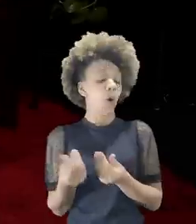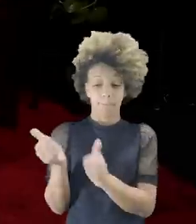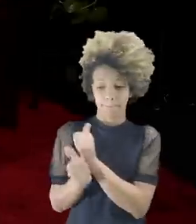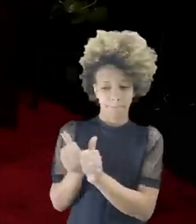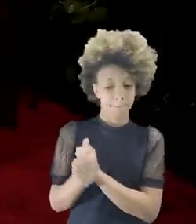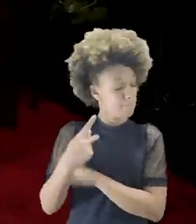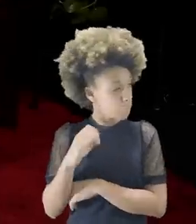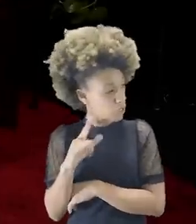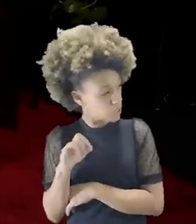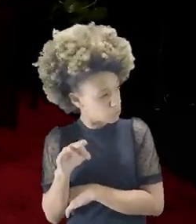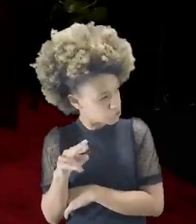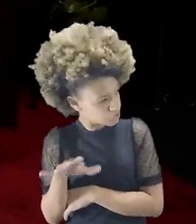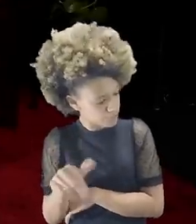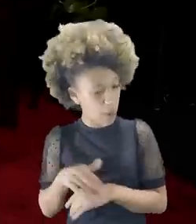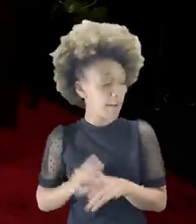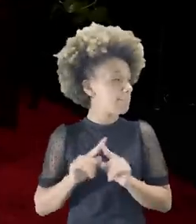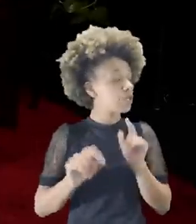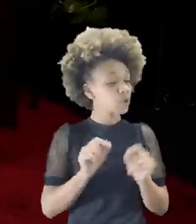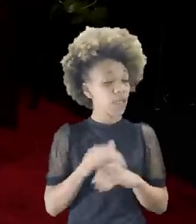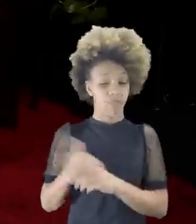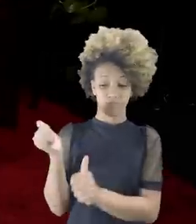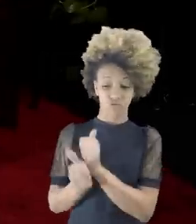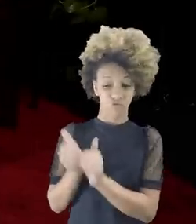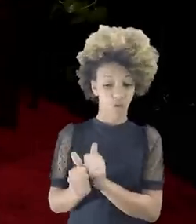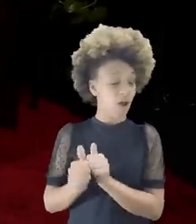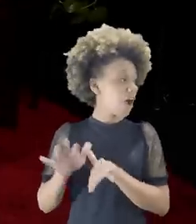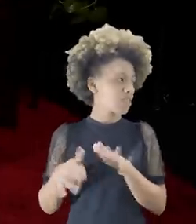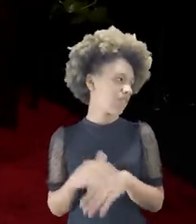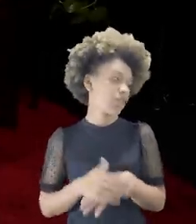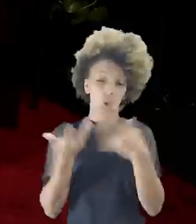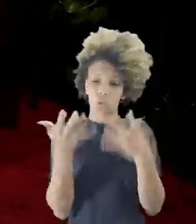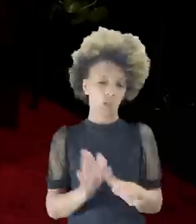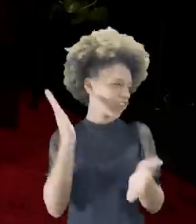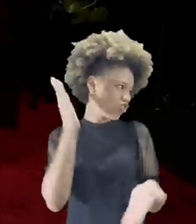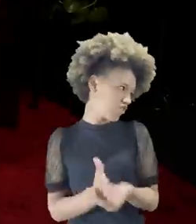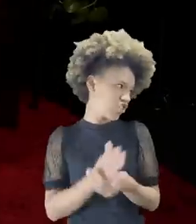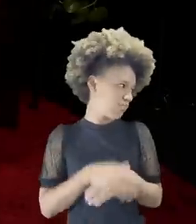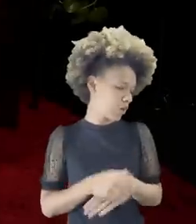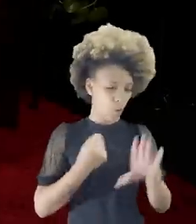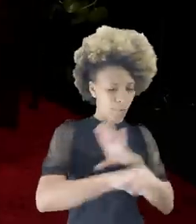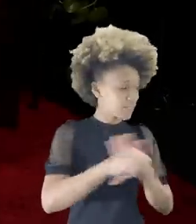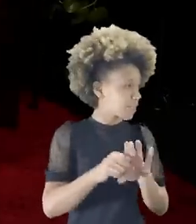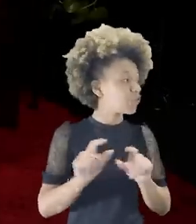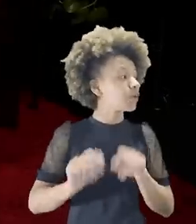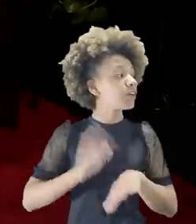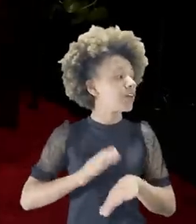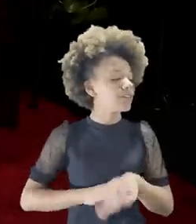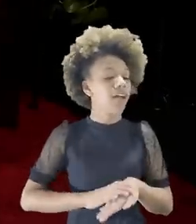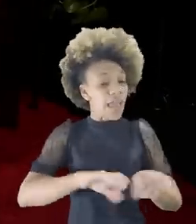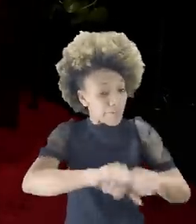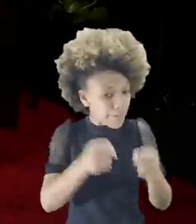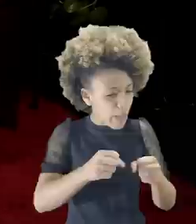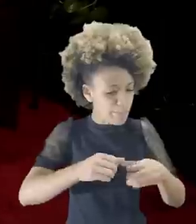é uma quadra poliesportiva então o que que acontece a galera do futebol muitas vezes não quer dividir a quadra com a galera do basquete Então faz o que quebra a da ciência